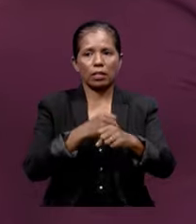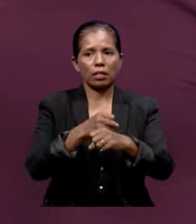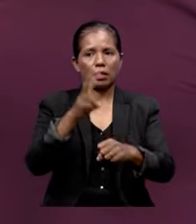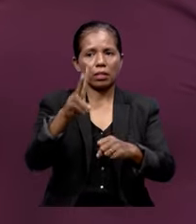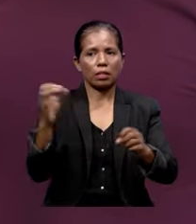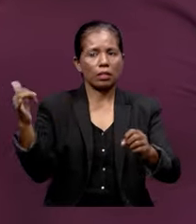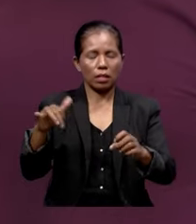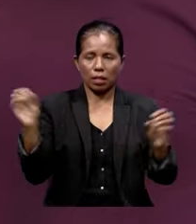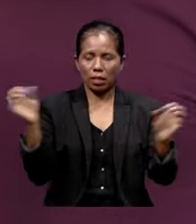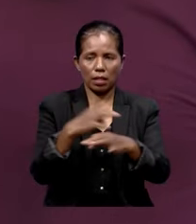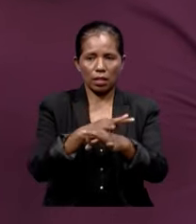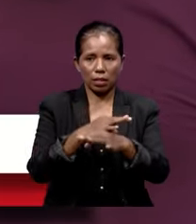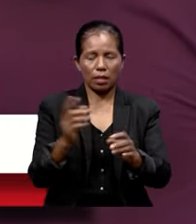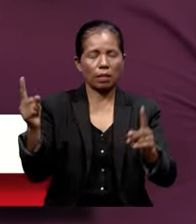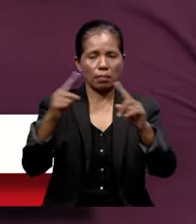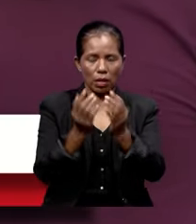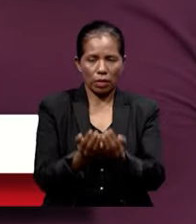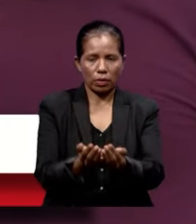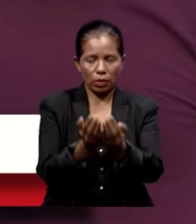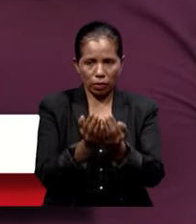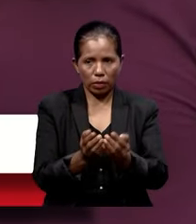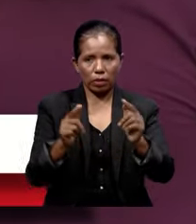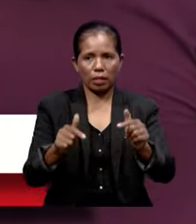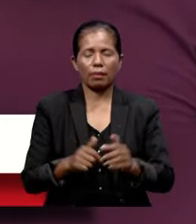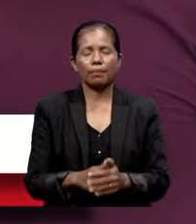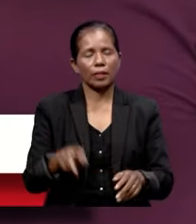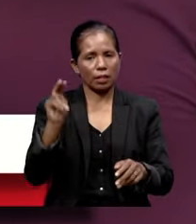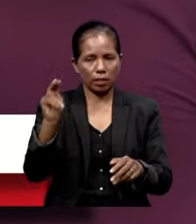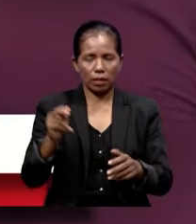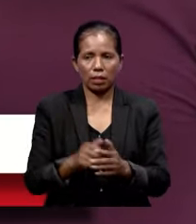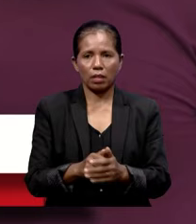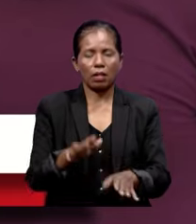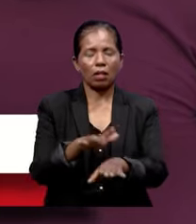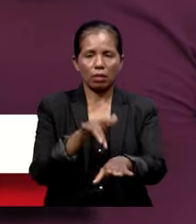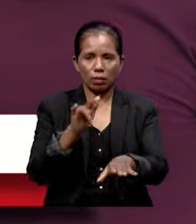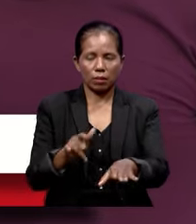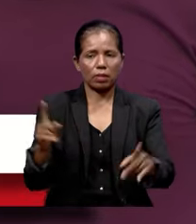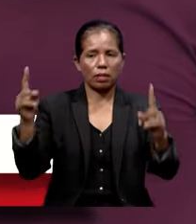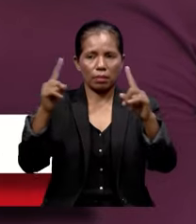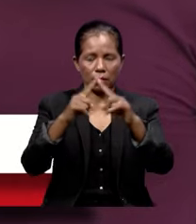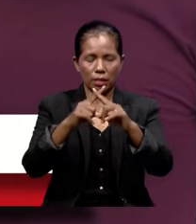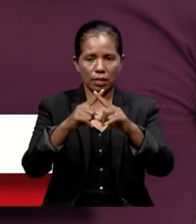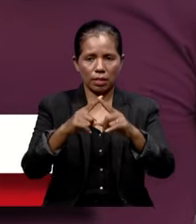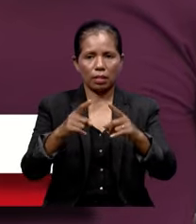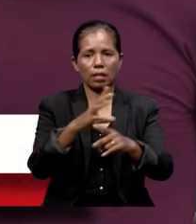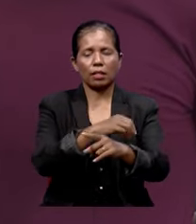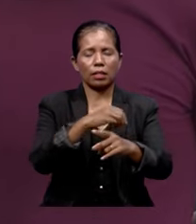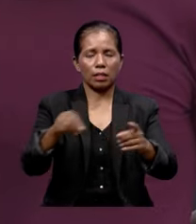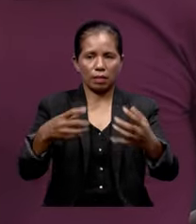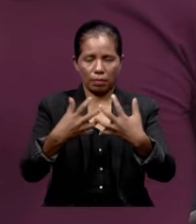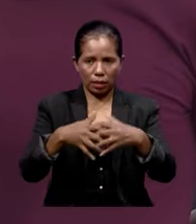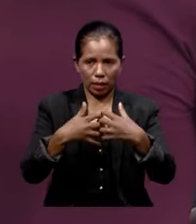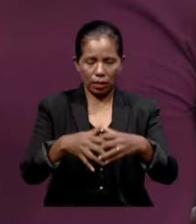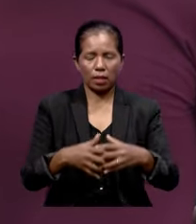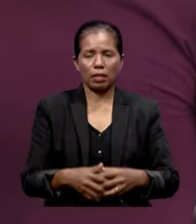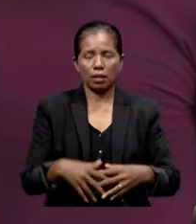halo manutenção ba rone rasi e ni afetamos ba ia ni mesin a neve processo